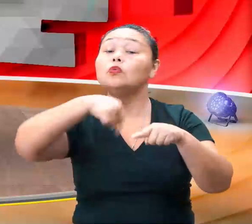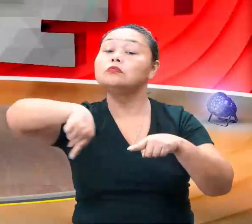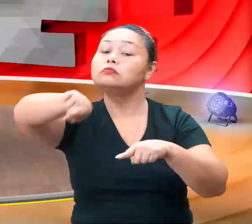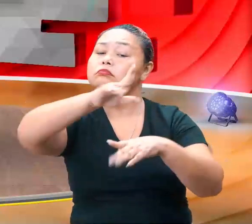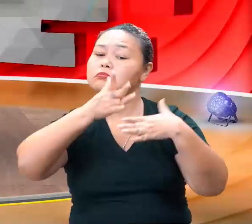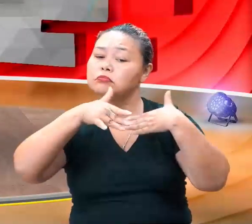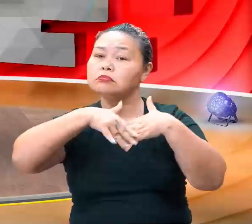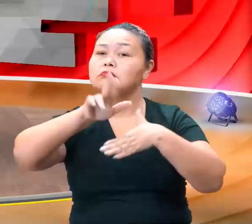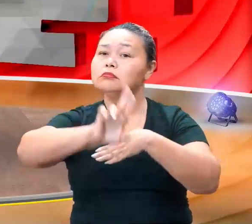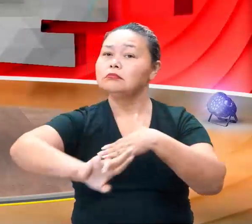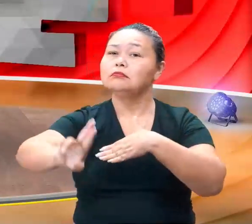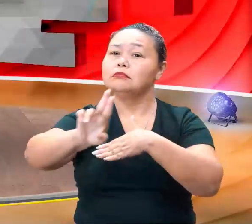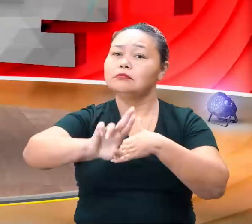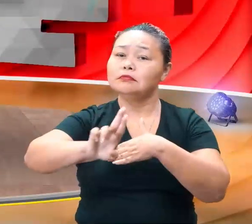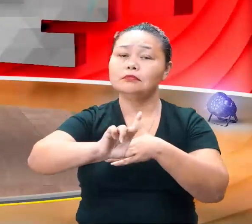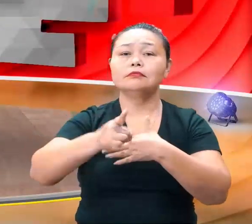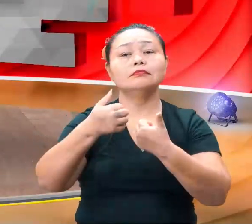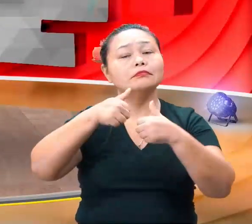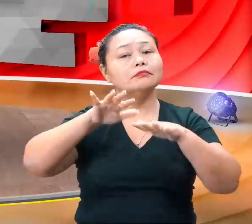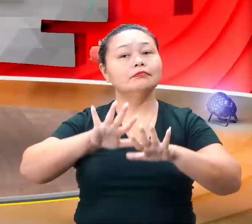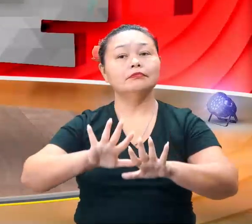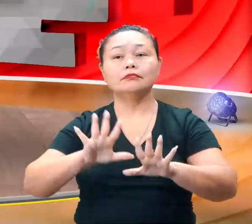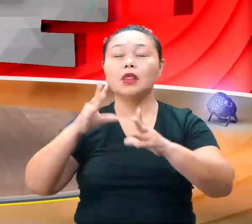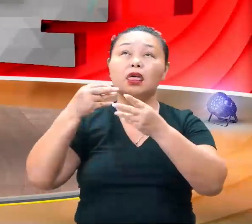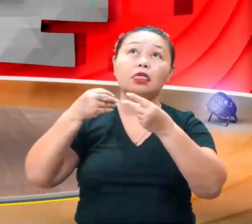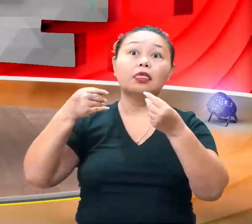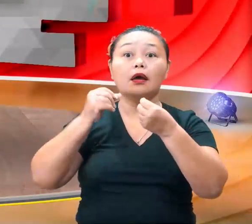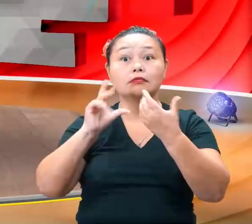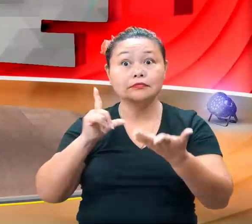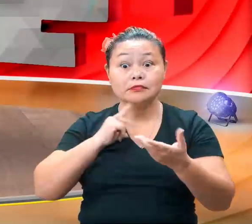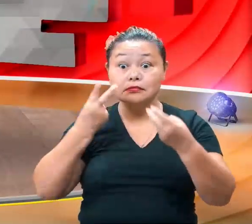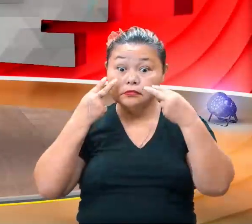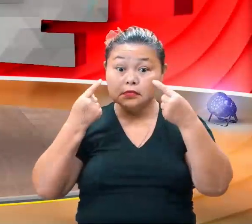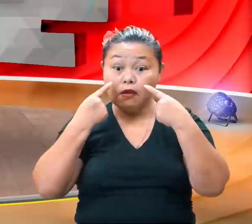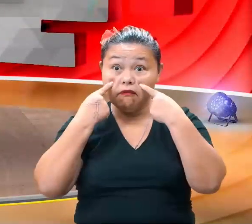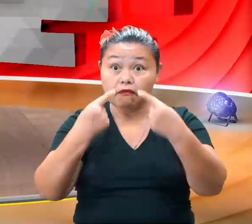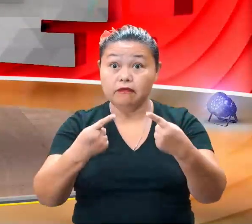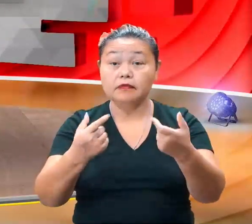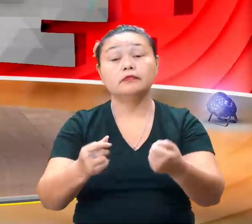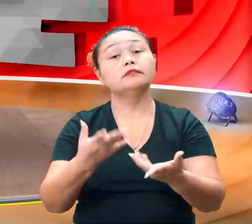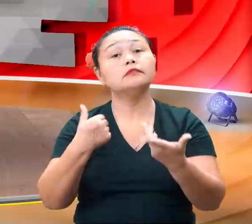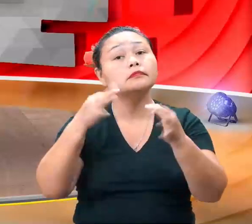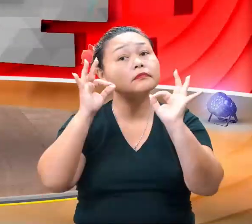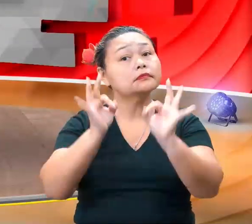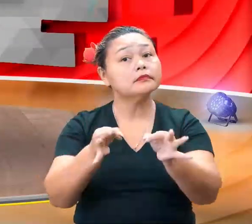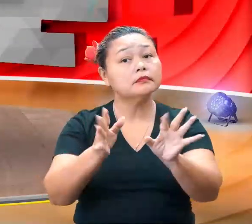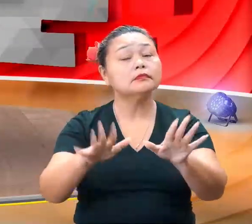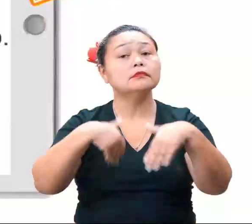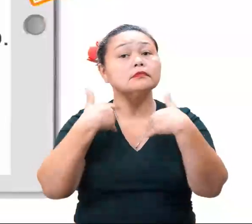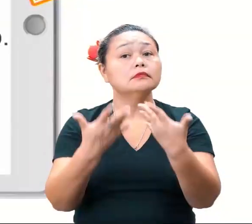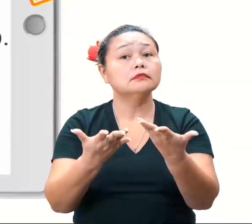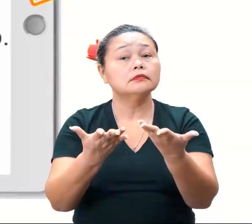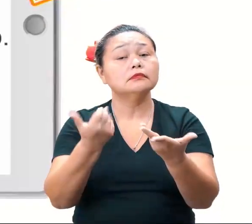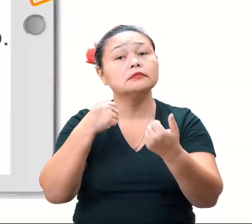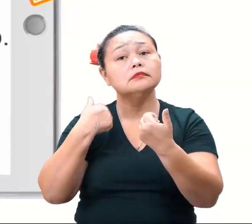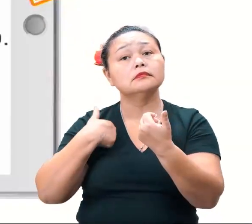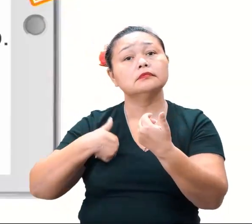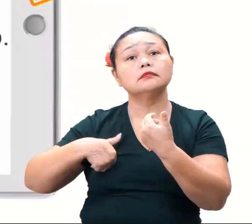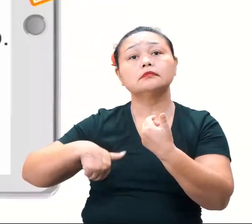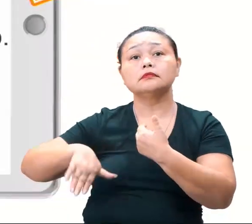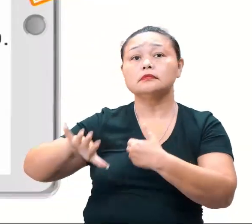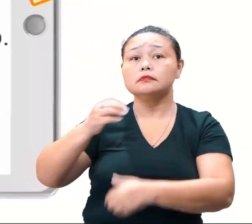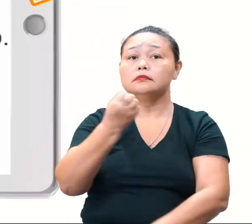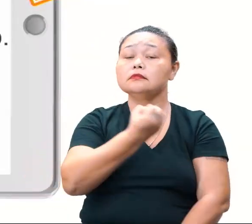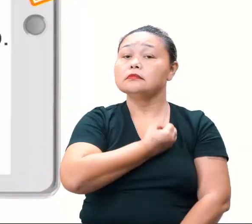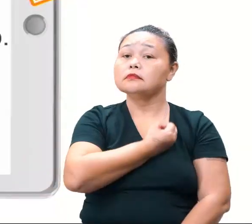sendo aplicada e ficando menos abstrato, mais concreto, não é? Verdade. Certo? Certinho. Então, vamos lá. Na parte de valor numérico, então, o que